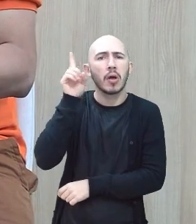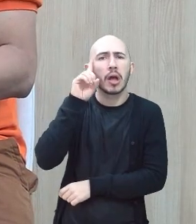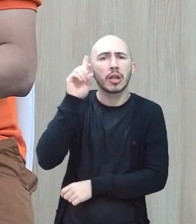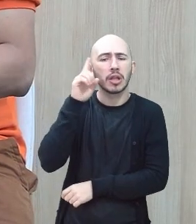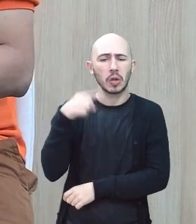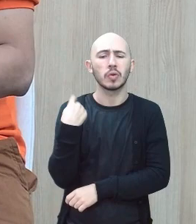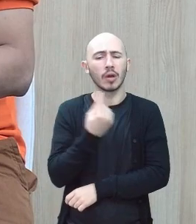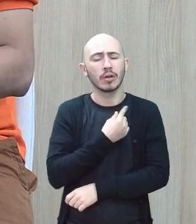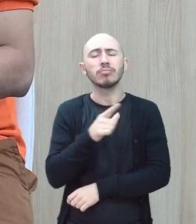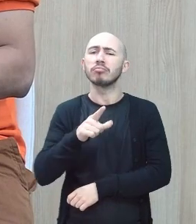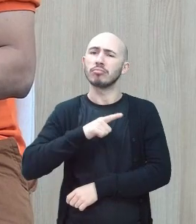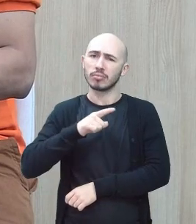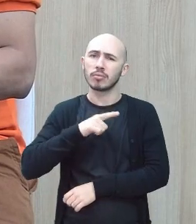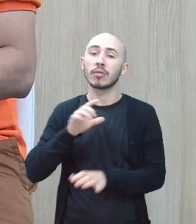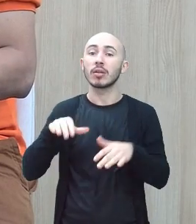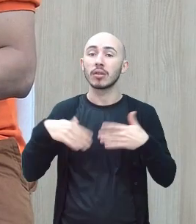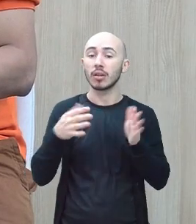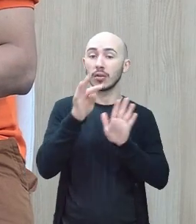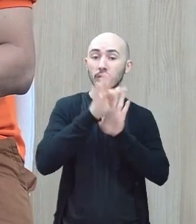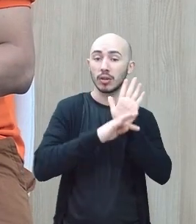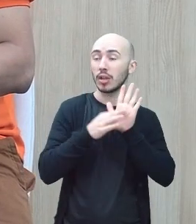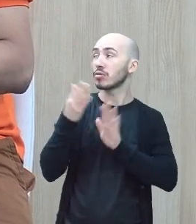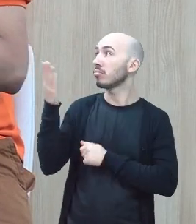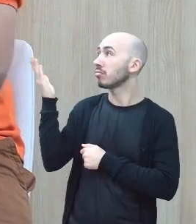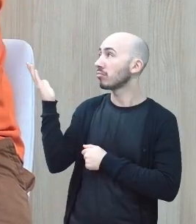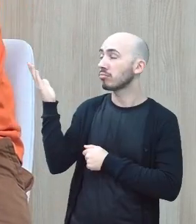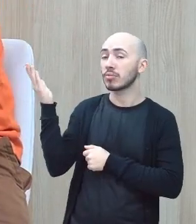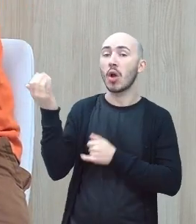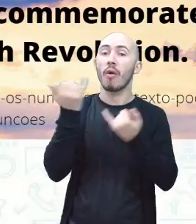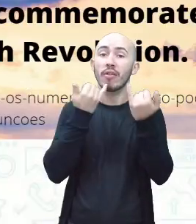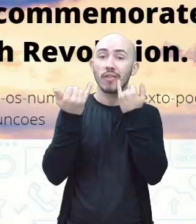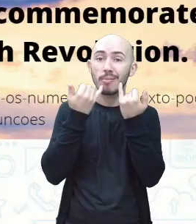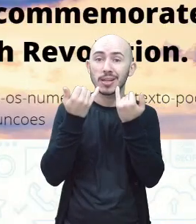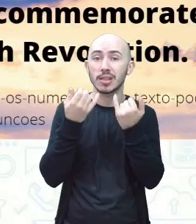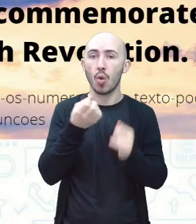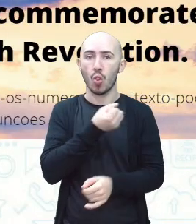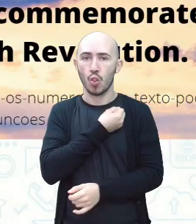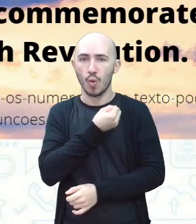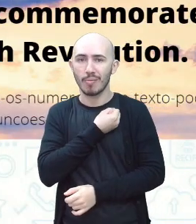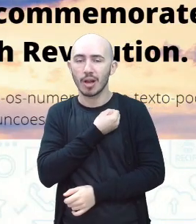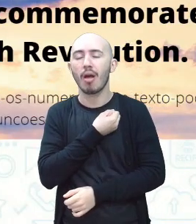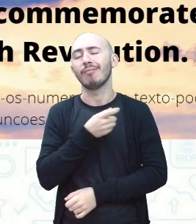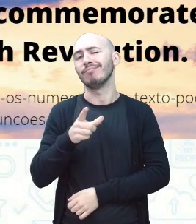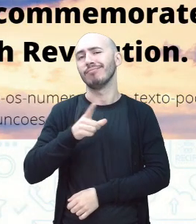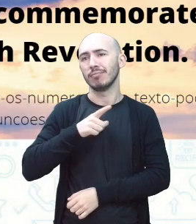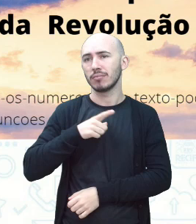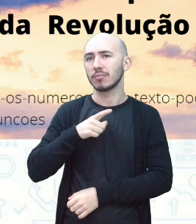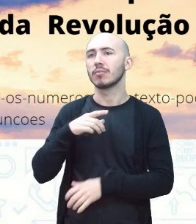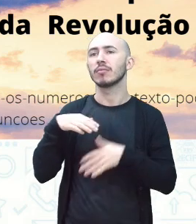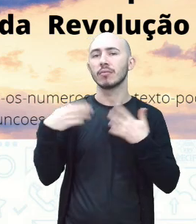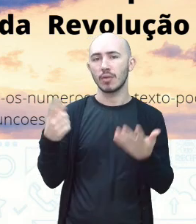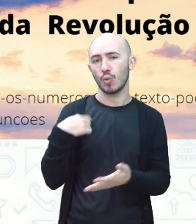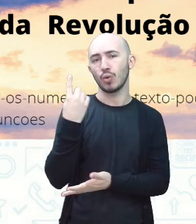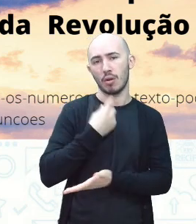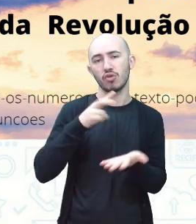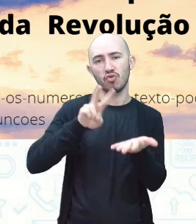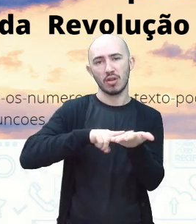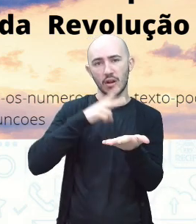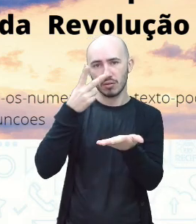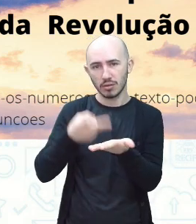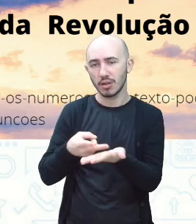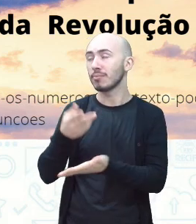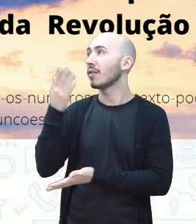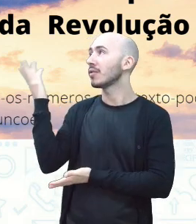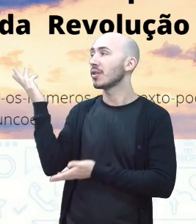Então, observe nesse texto que quanta informação tem numérica. Olha lá. A gente traduziu para vocês terem a noção do quanto